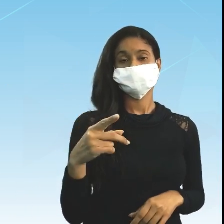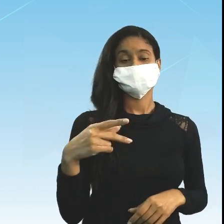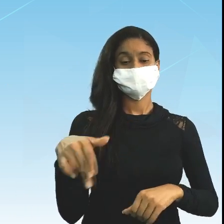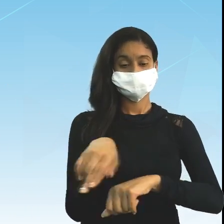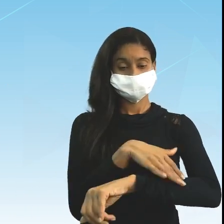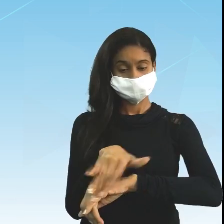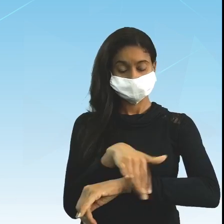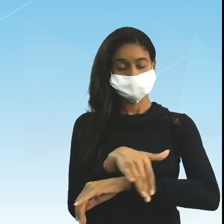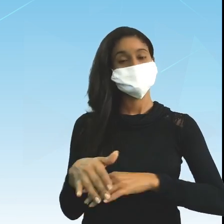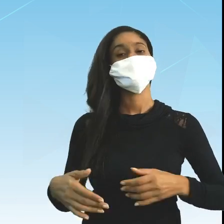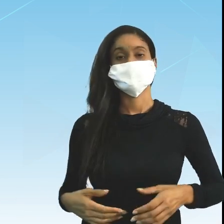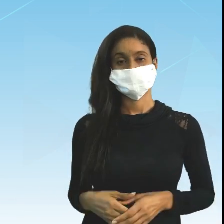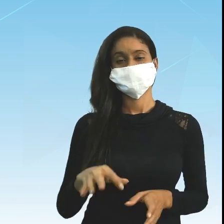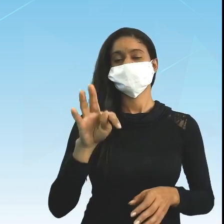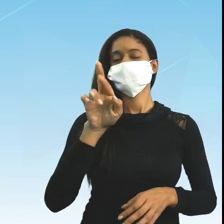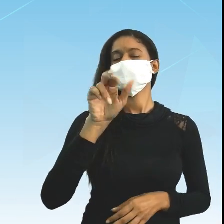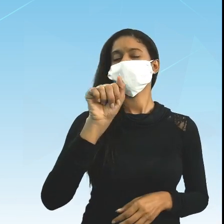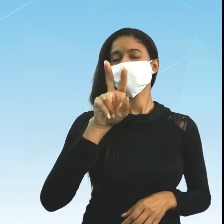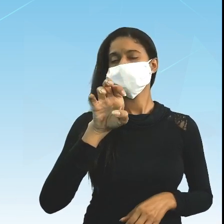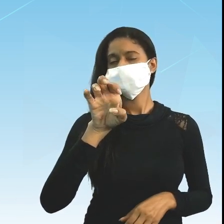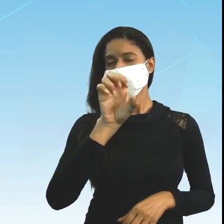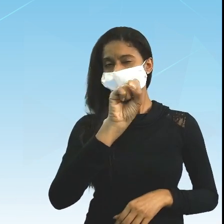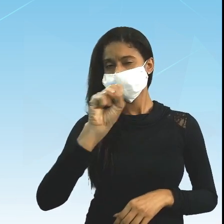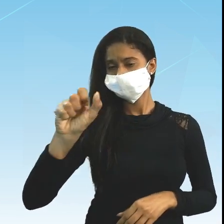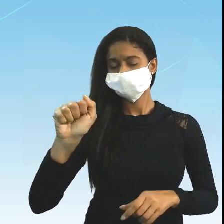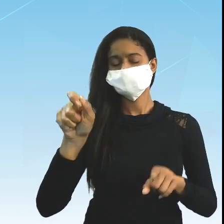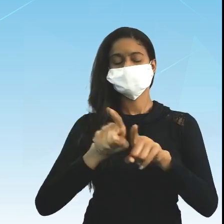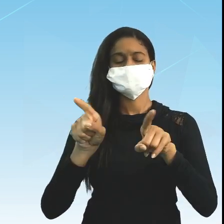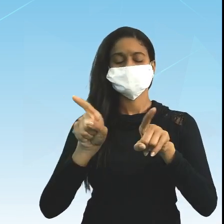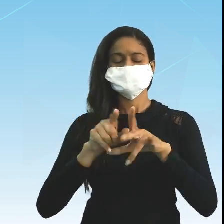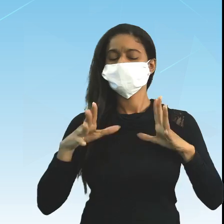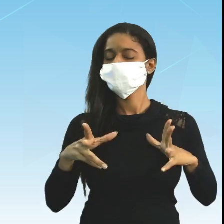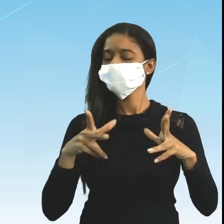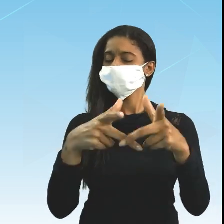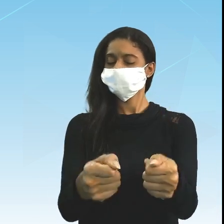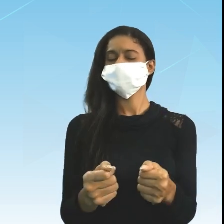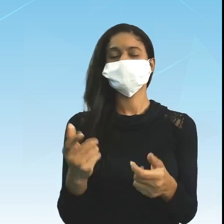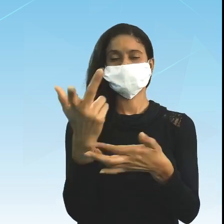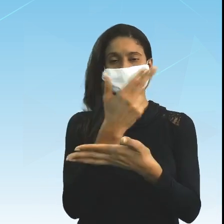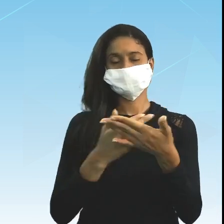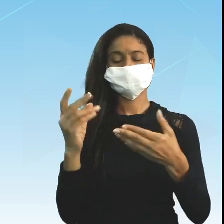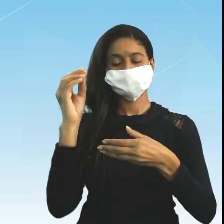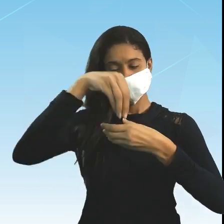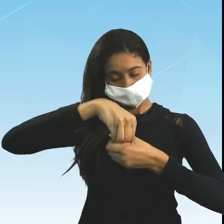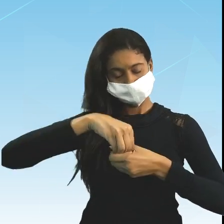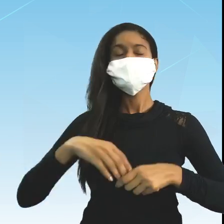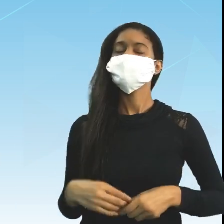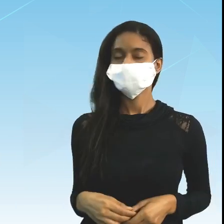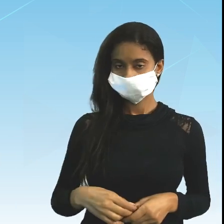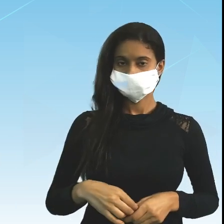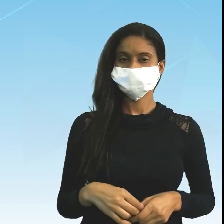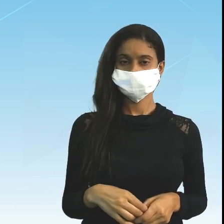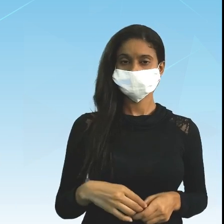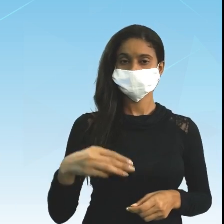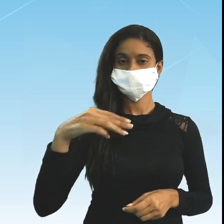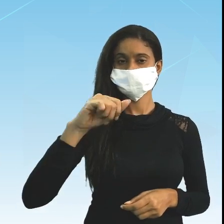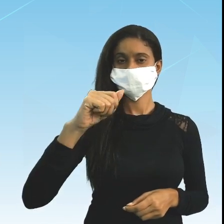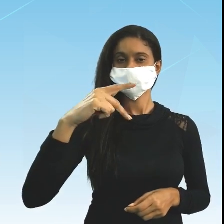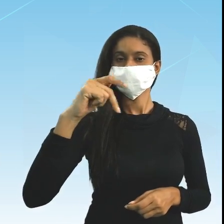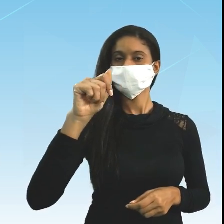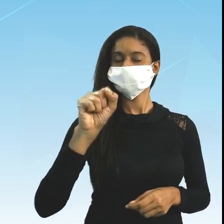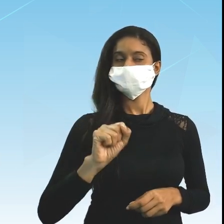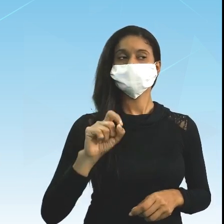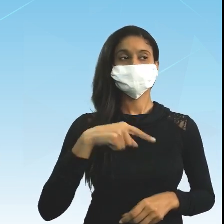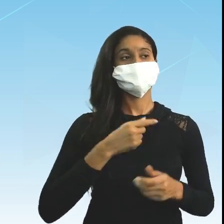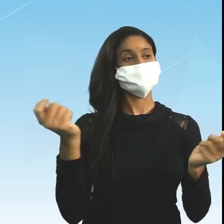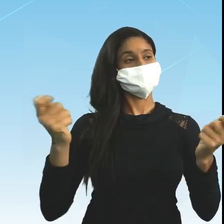tal, ali, travessa tal, beco tal, tudo tem que estar desenhadozinho dentro dos mapas. A